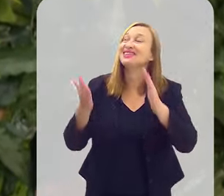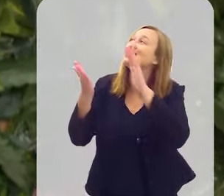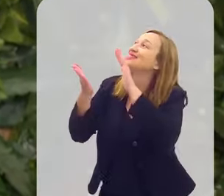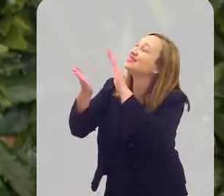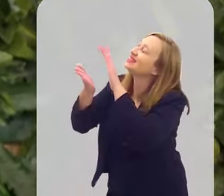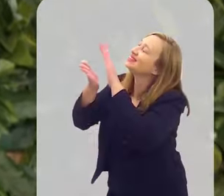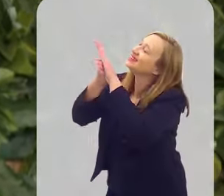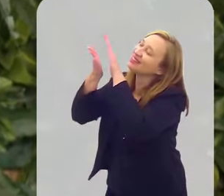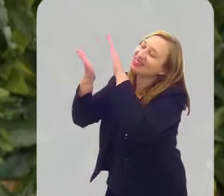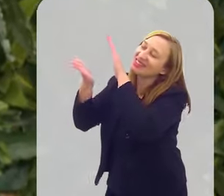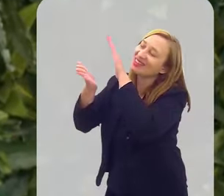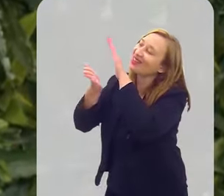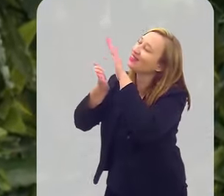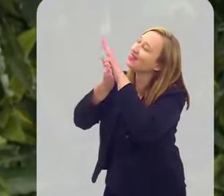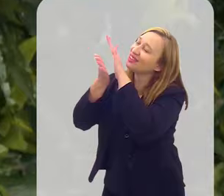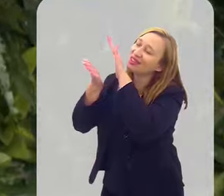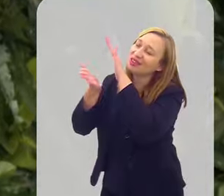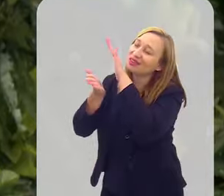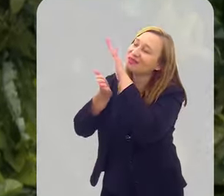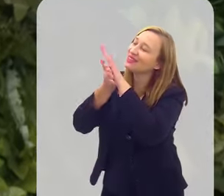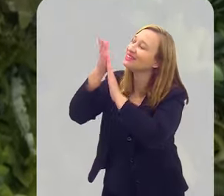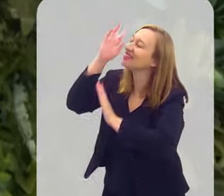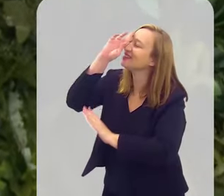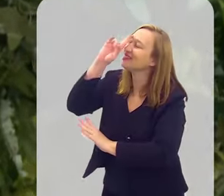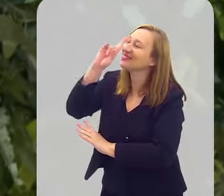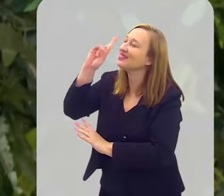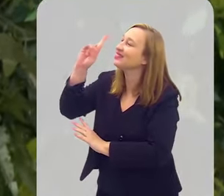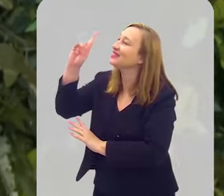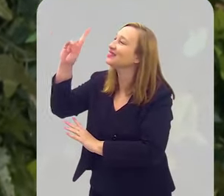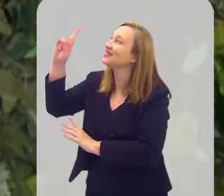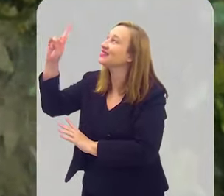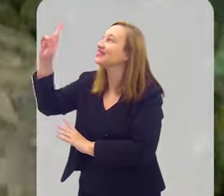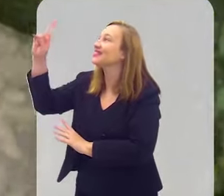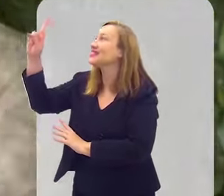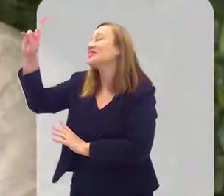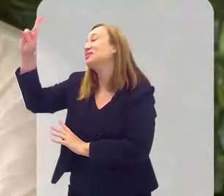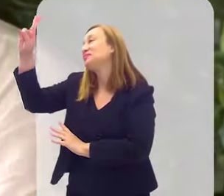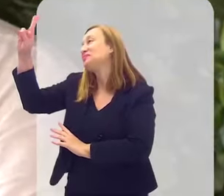aqui te louvamos ó